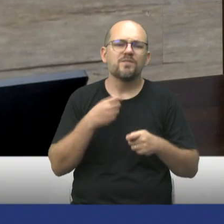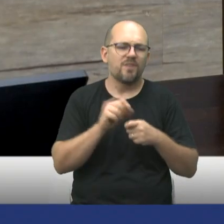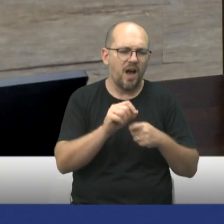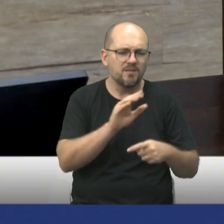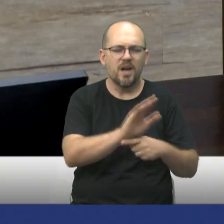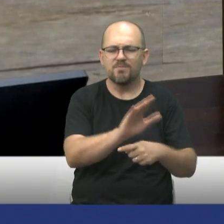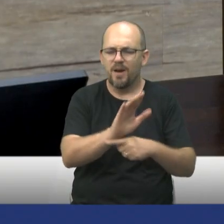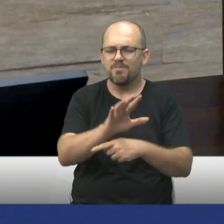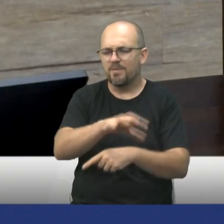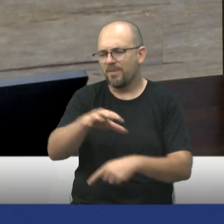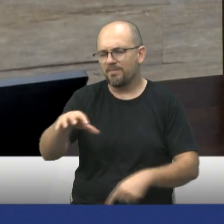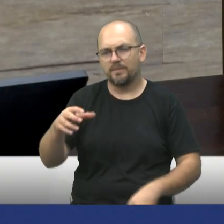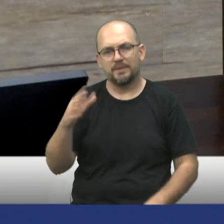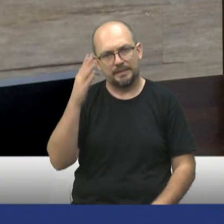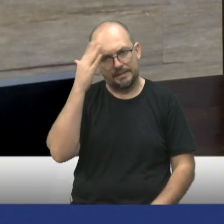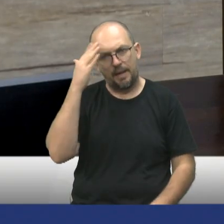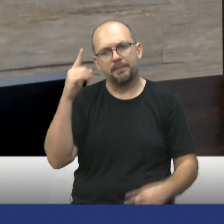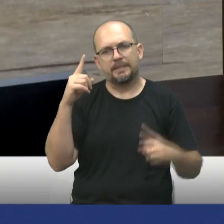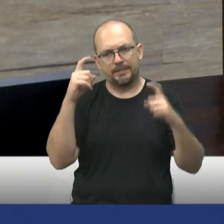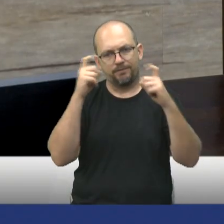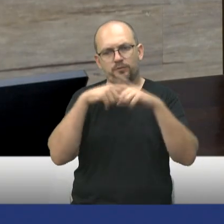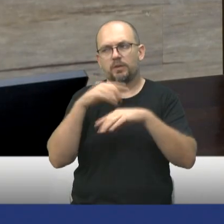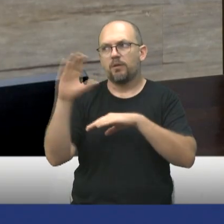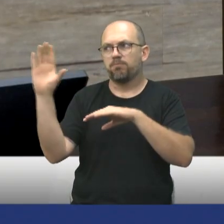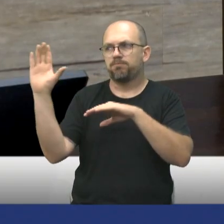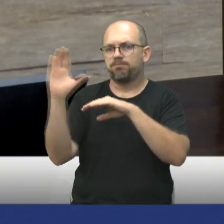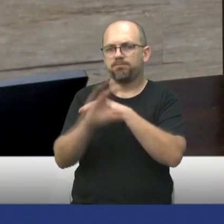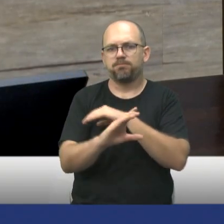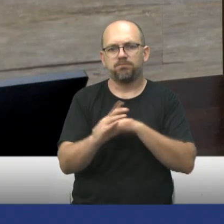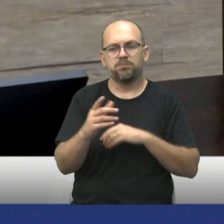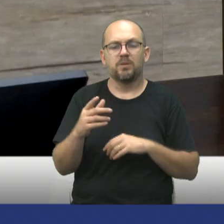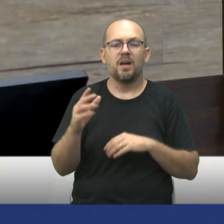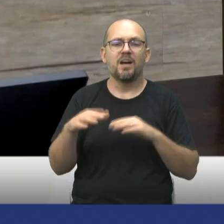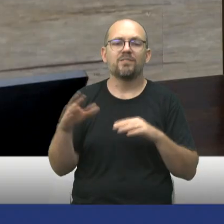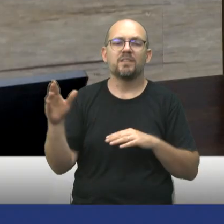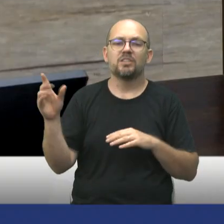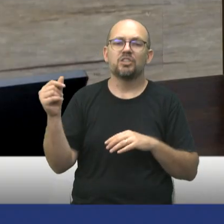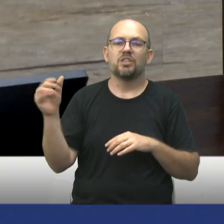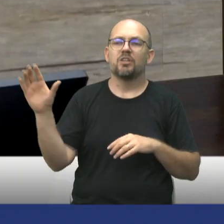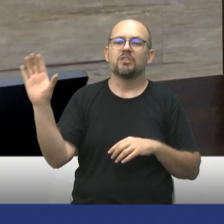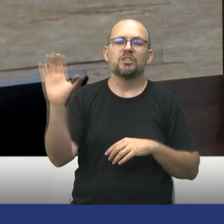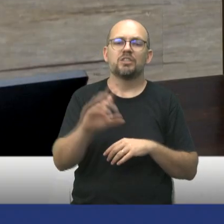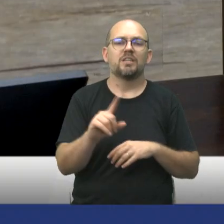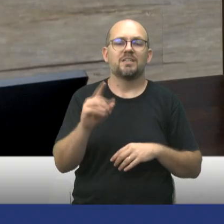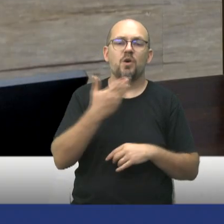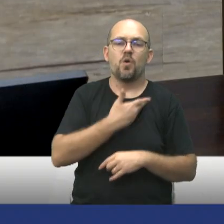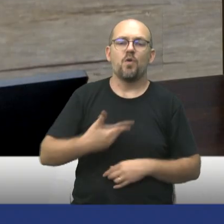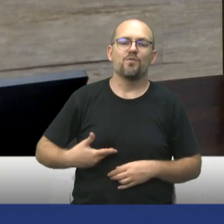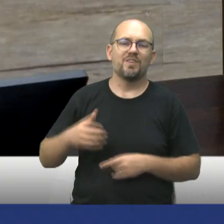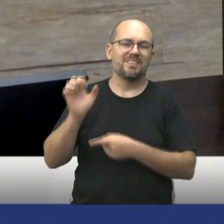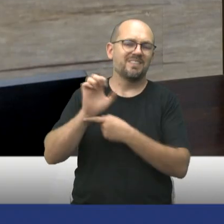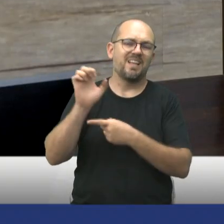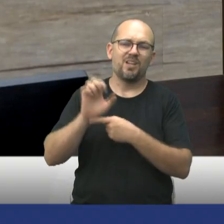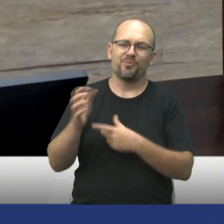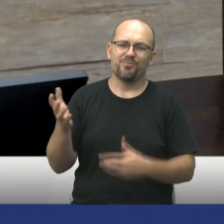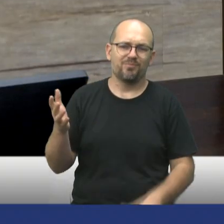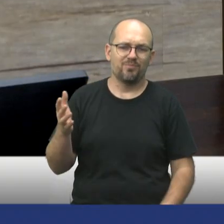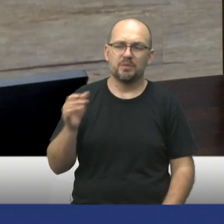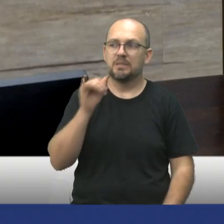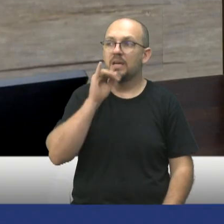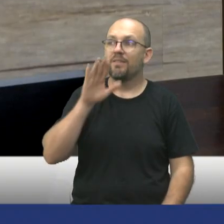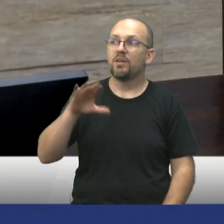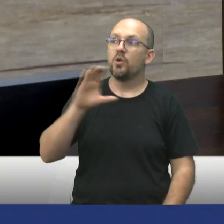dificuldade, primeiro de repasse. Esse repasse fica muito parado, principalmente o que vem do Estado. Às vezes tem repasse da